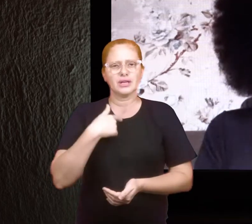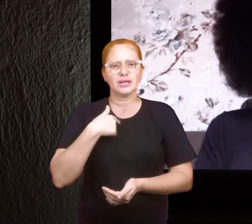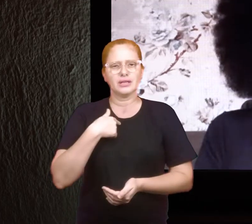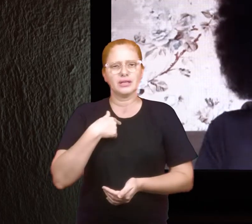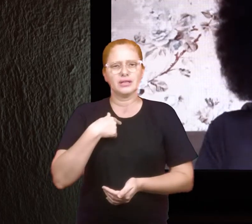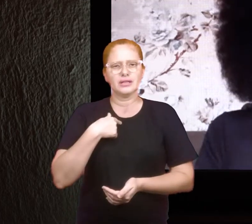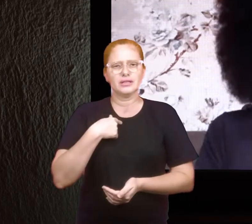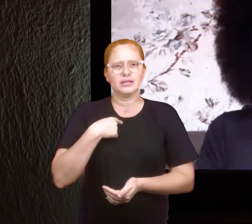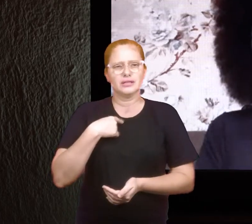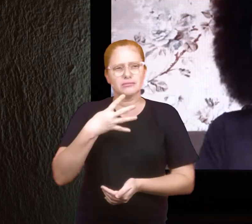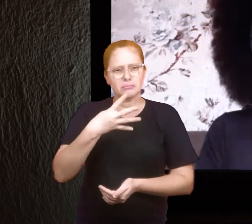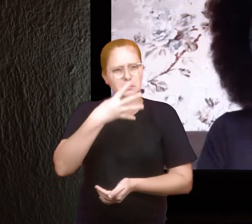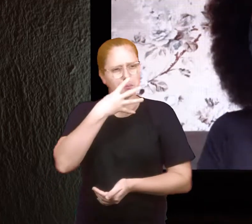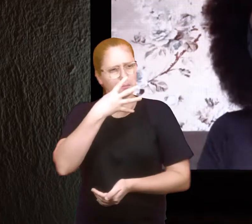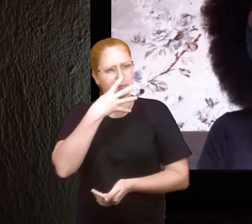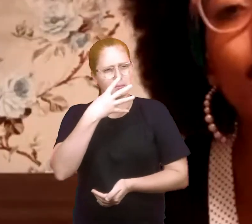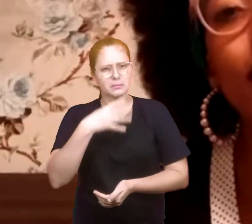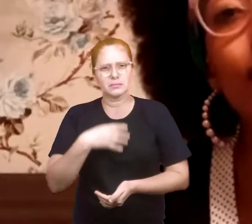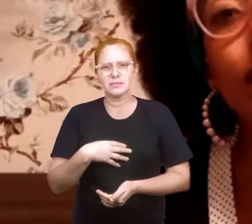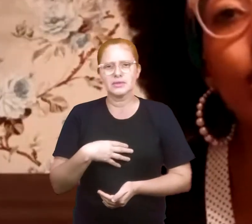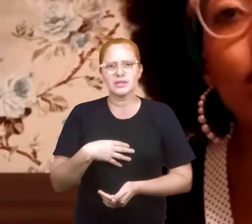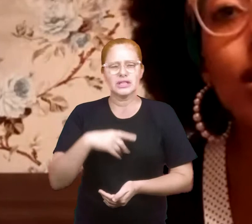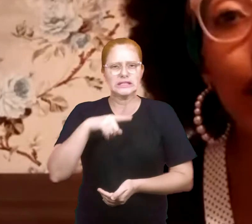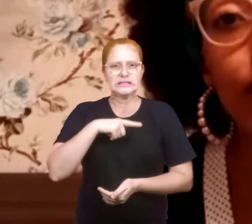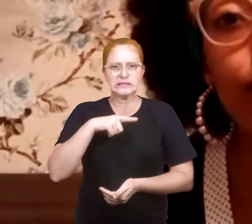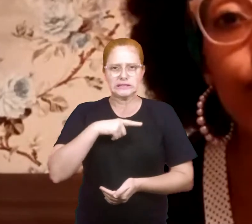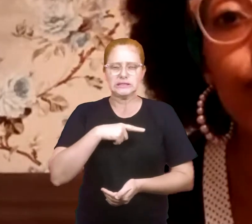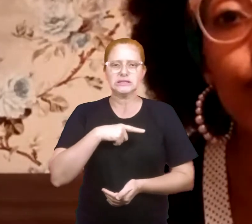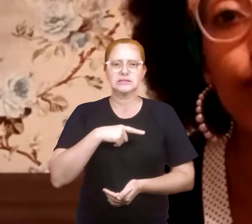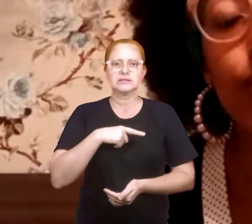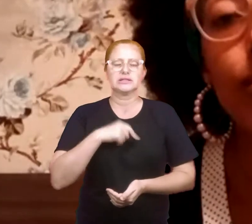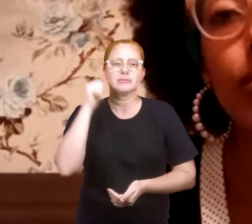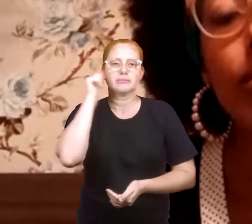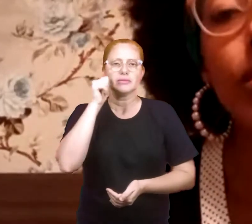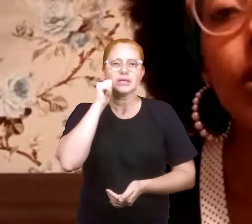atenção uma menina que aparentava ter a nossa idade.